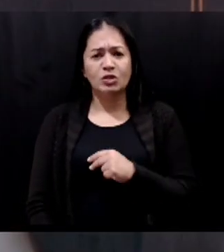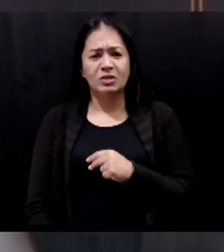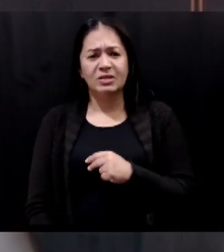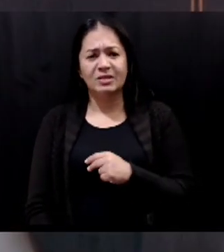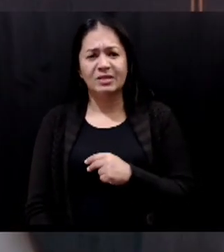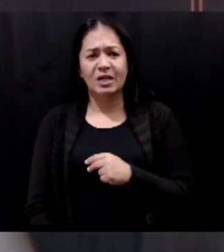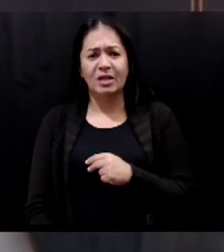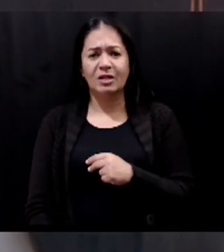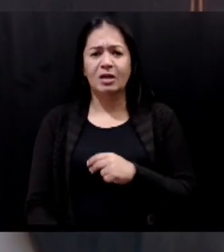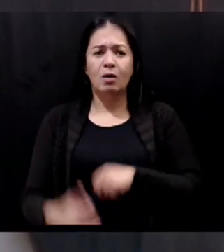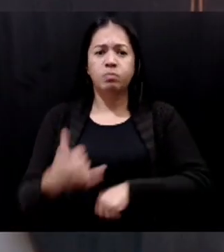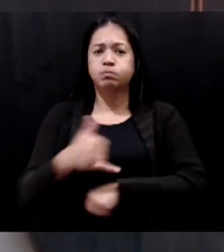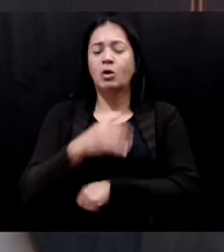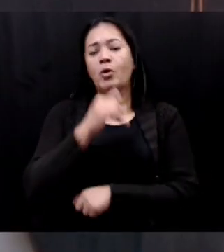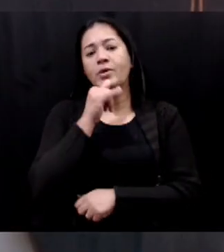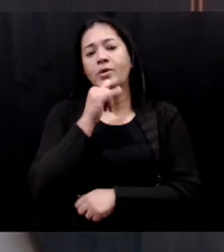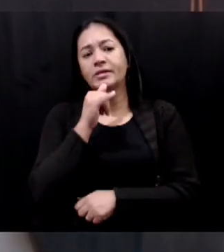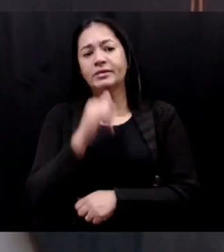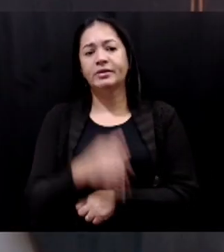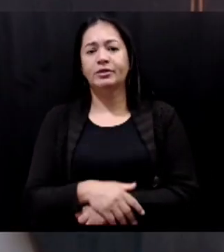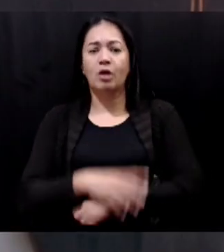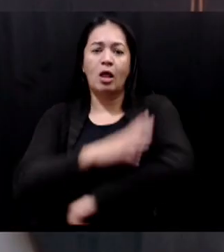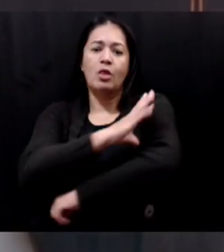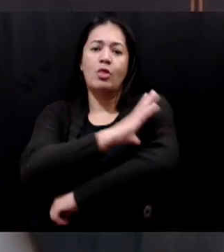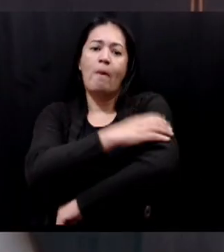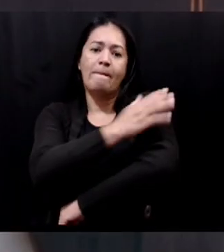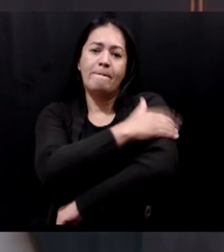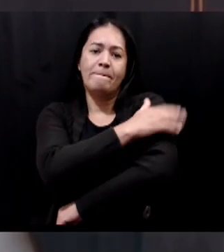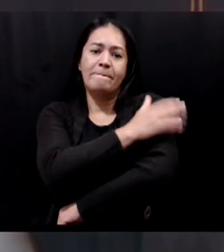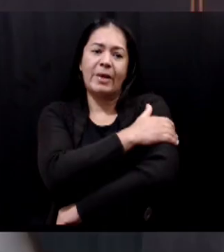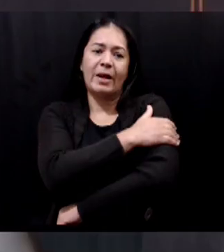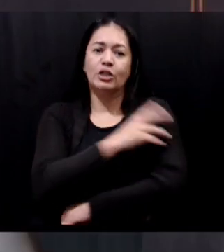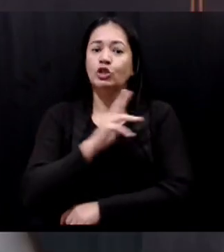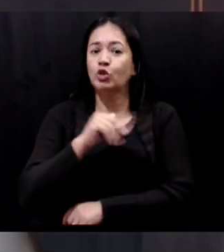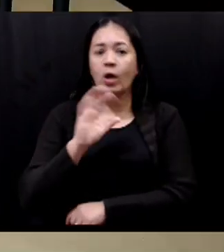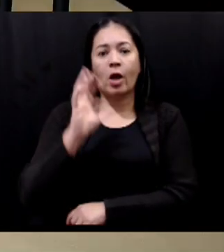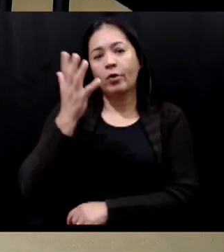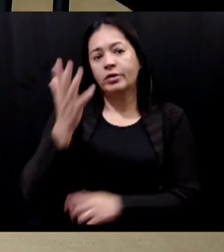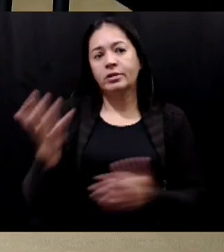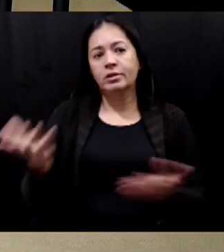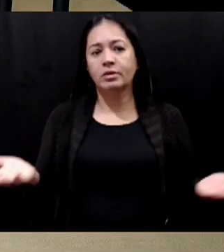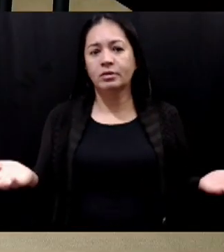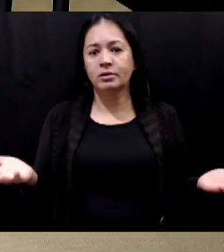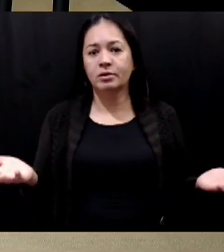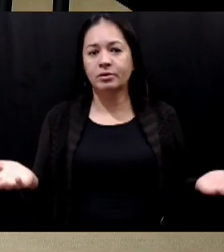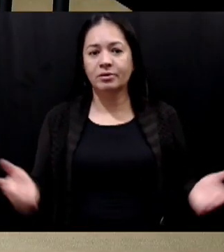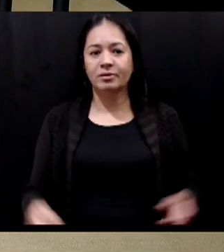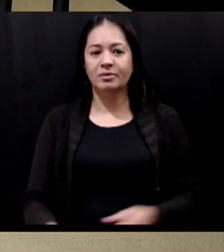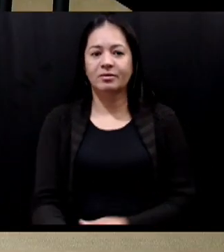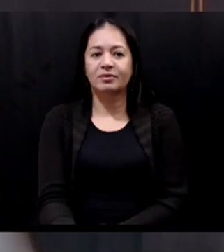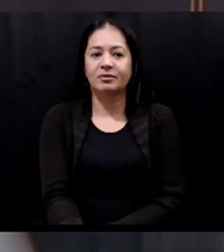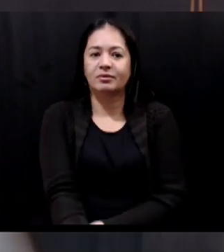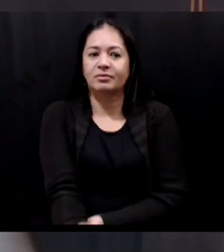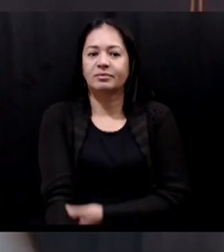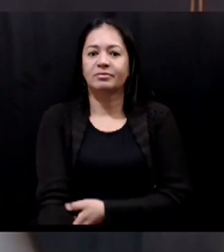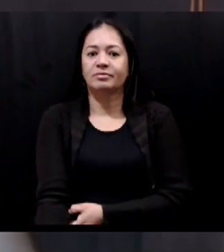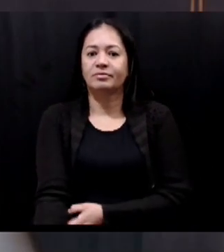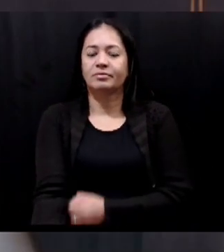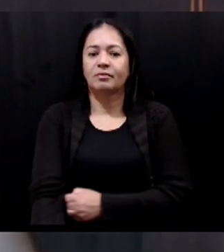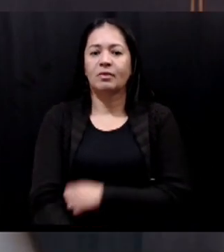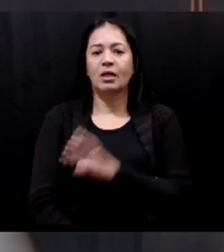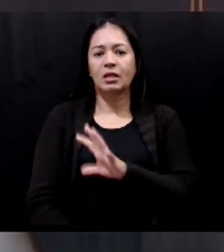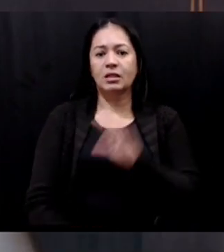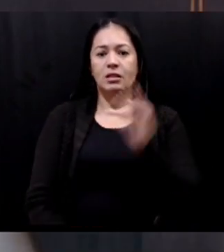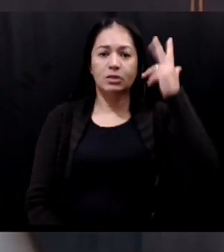por exemplo, nos braços, coisa que nunca aconteceu na minha vida toda. Fale, verdade. Então, isso é muito comum. Também